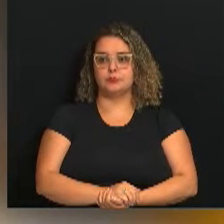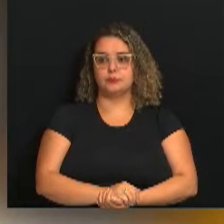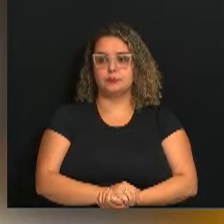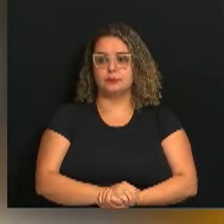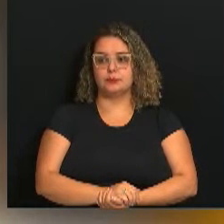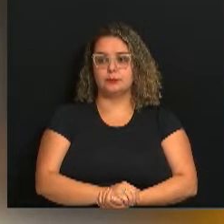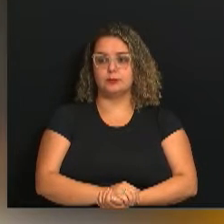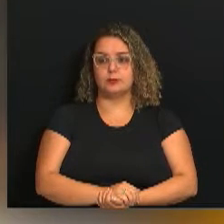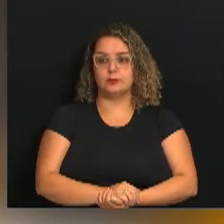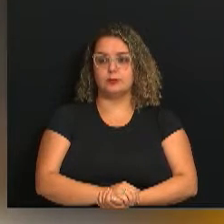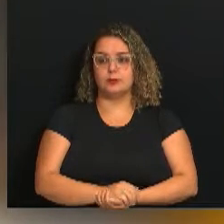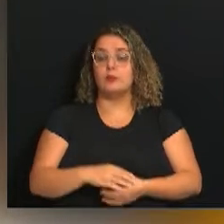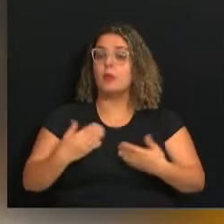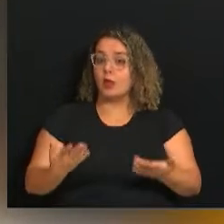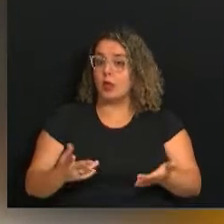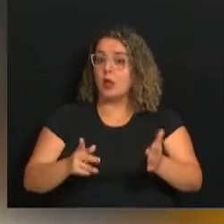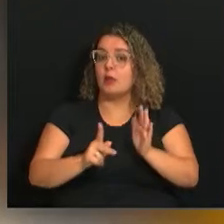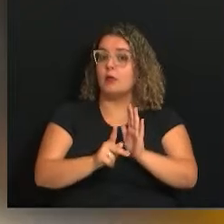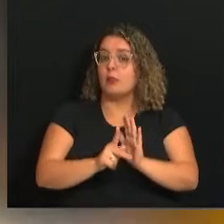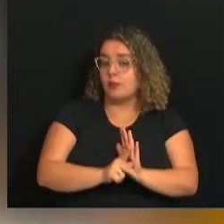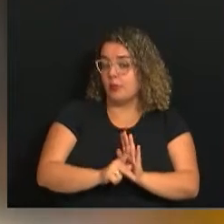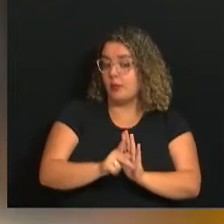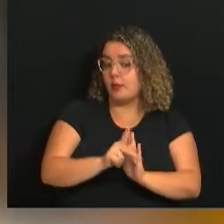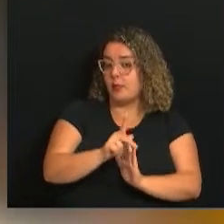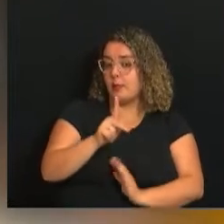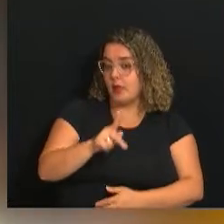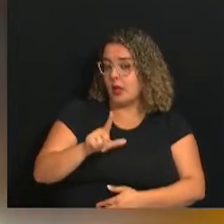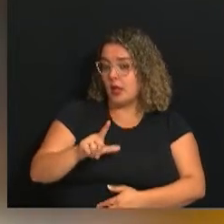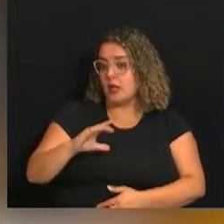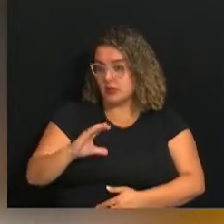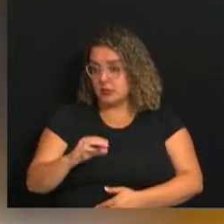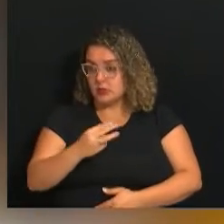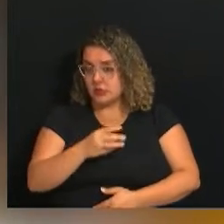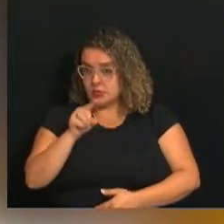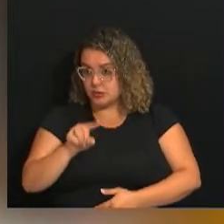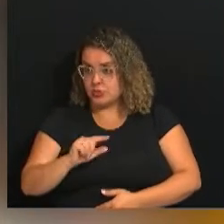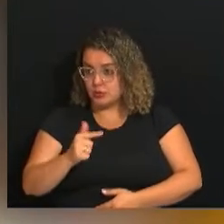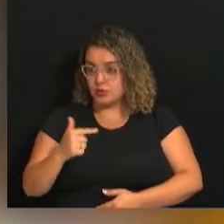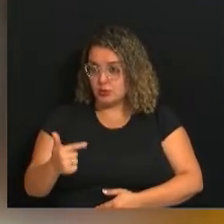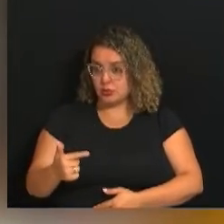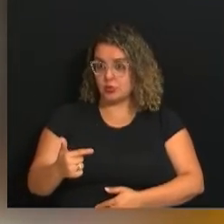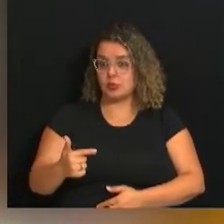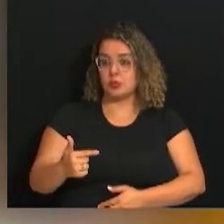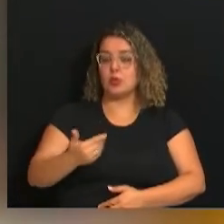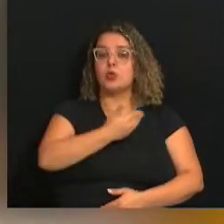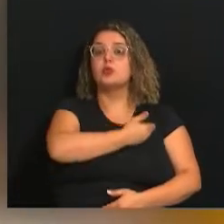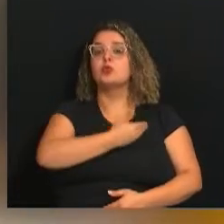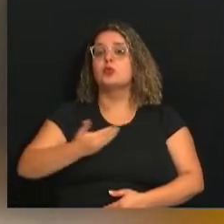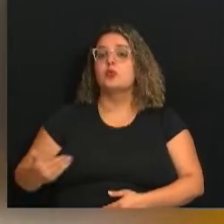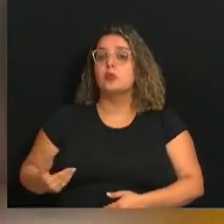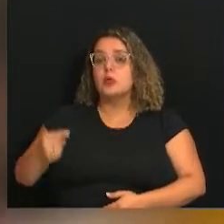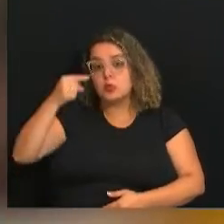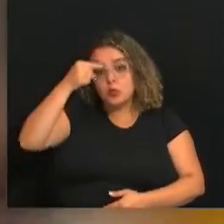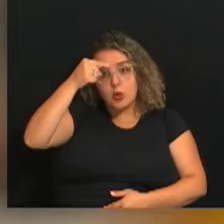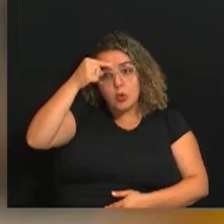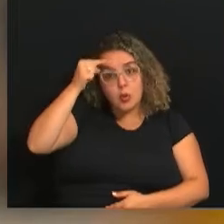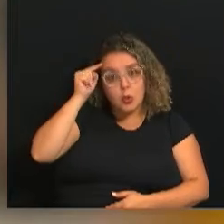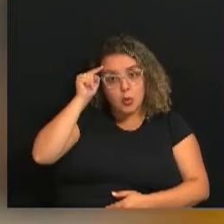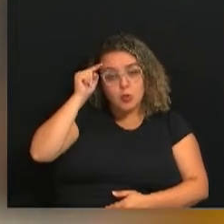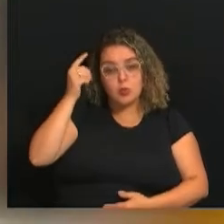os parlamentares discutiram também moções, né? Nós tivemos 3 moções e uma delas é de autoria do vereador Rodrigo